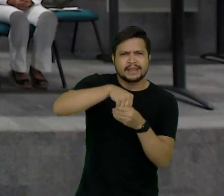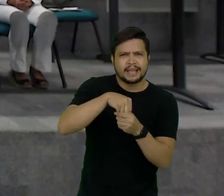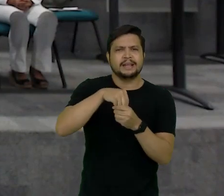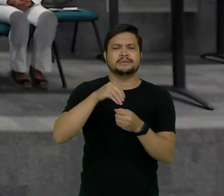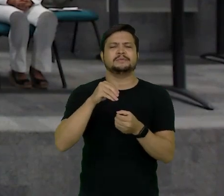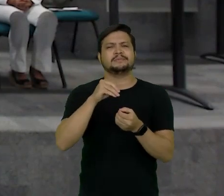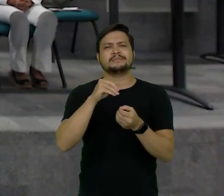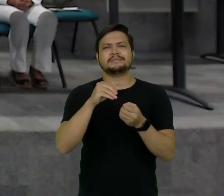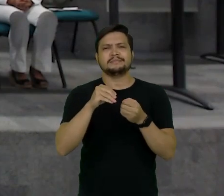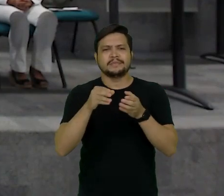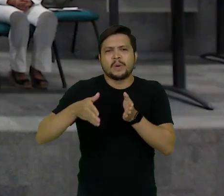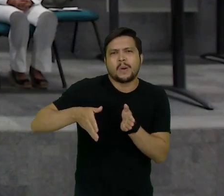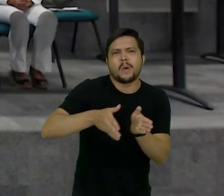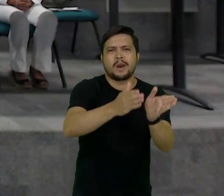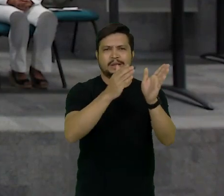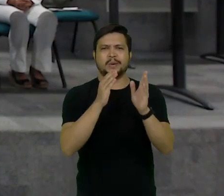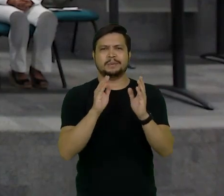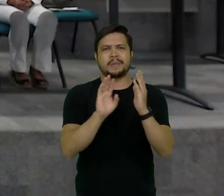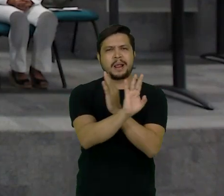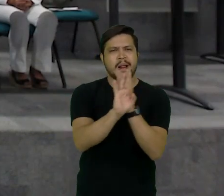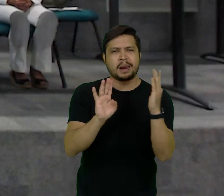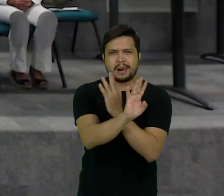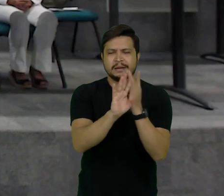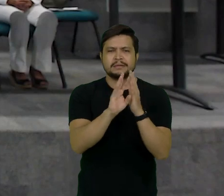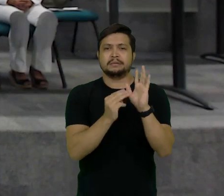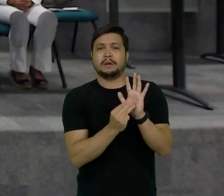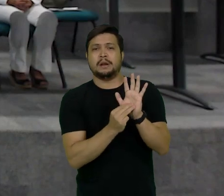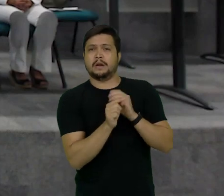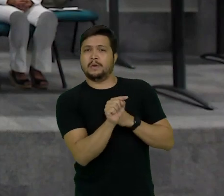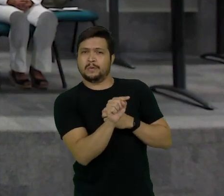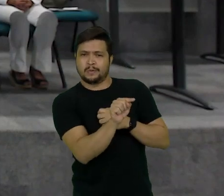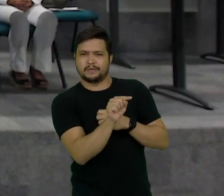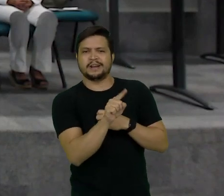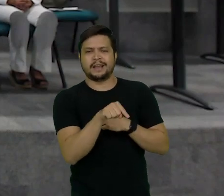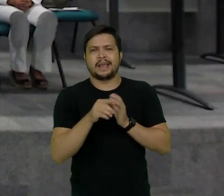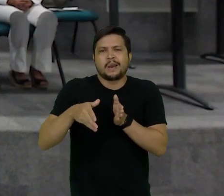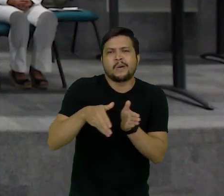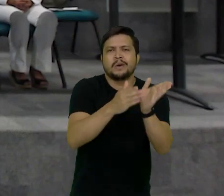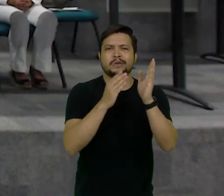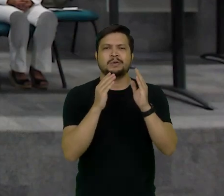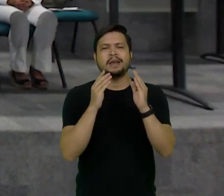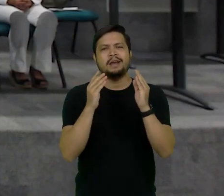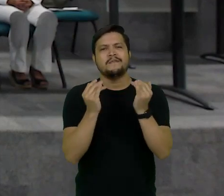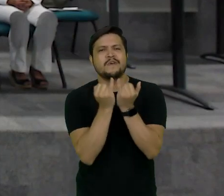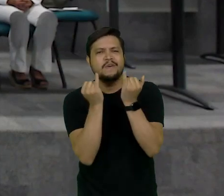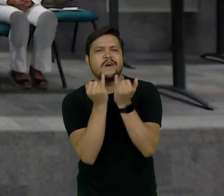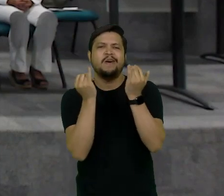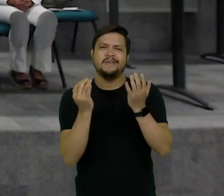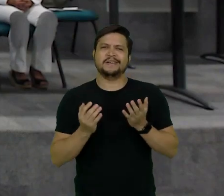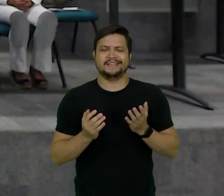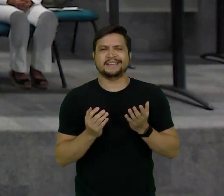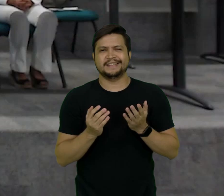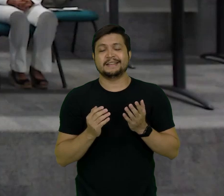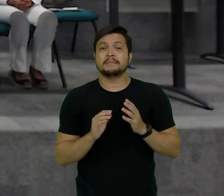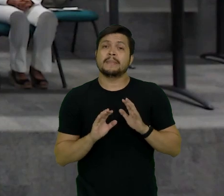famoso corredor da fofoca, né? O tempo que vocês estão ali parado em frente ao Lanute, né?